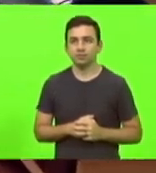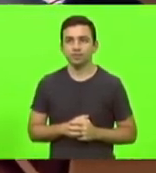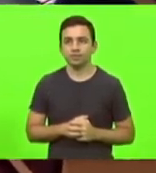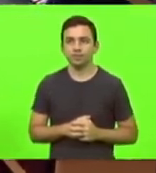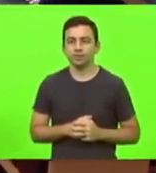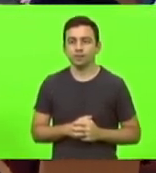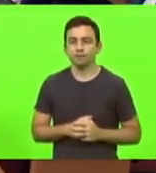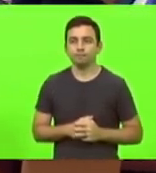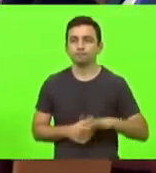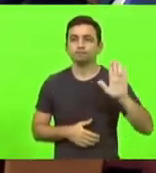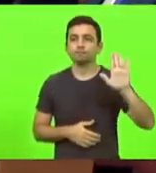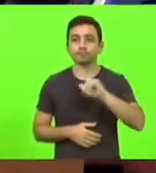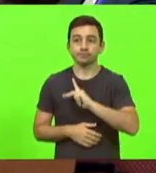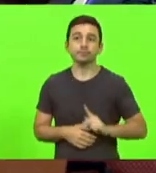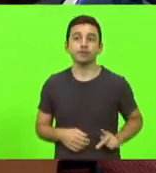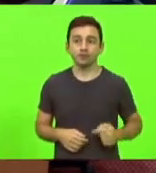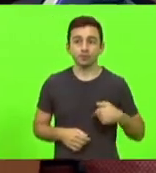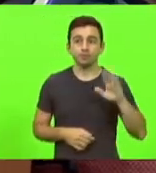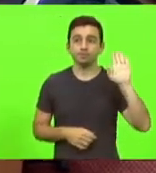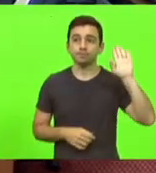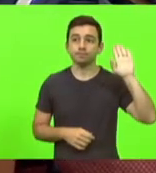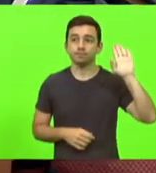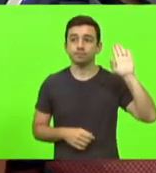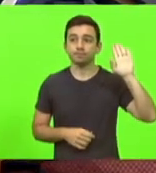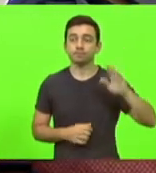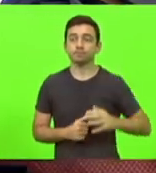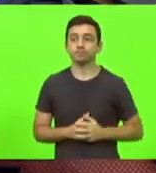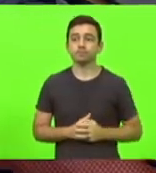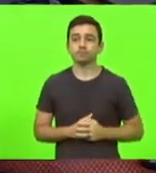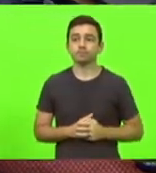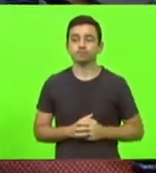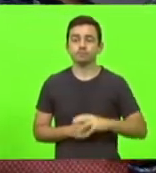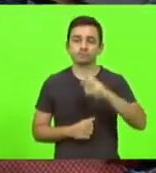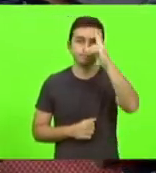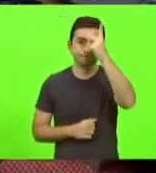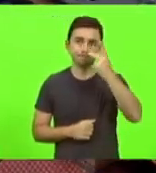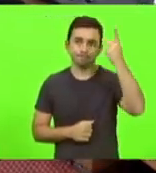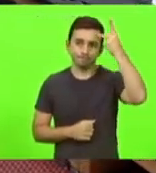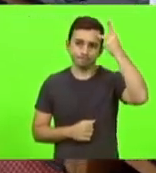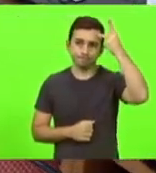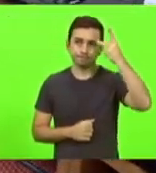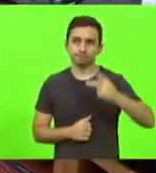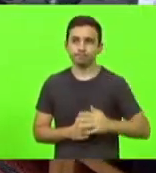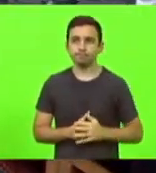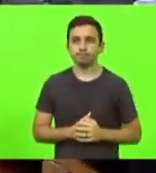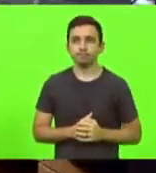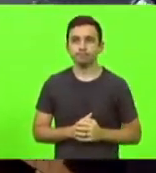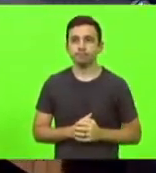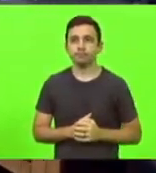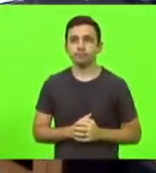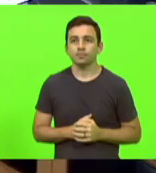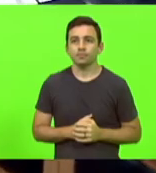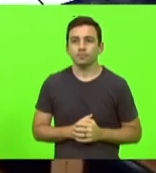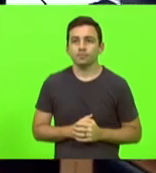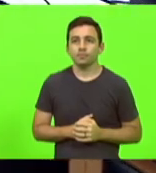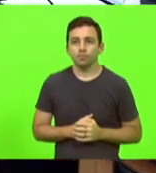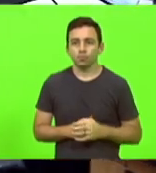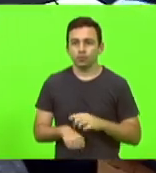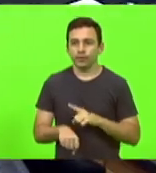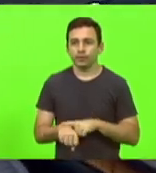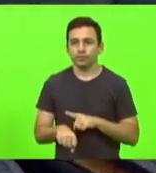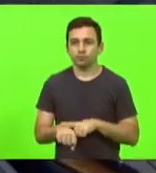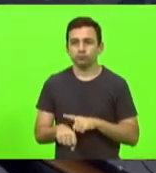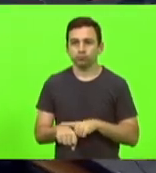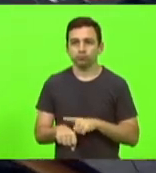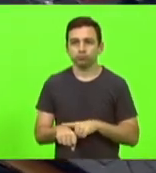Senhor presidente, pela ordem. Pela ordem, deputada Paulinha. No decurso de prazo que nós temos aí